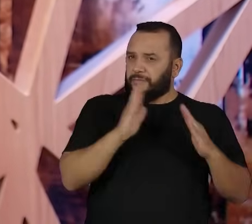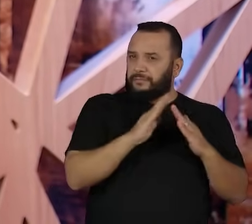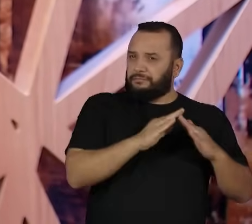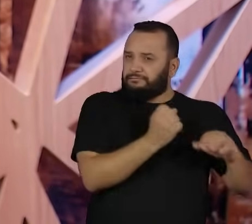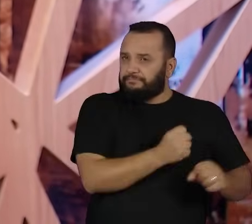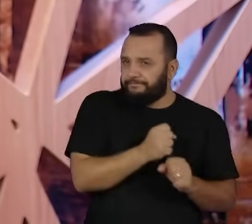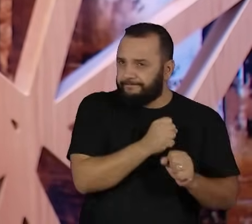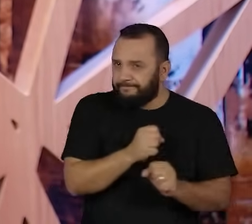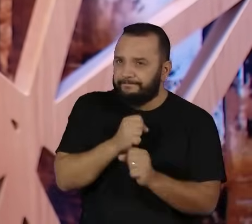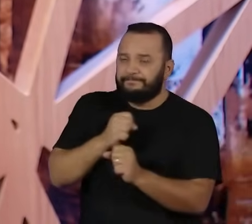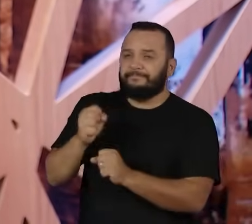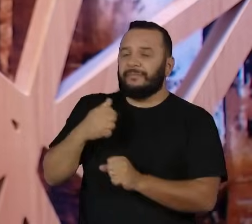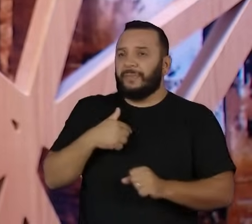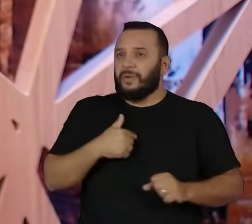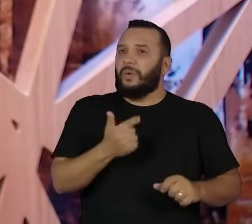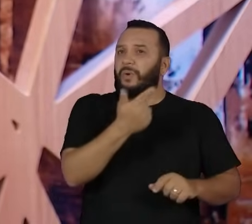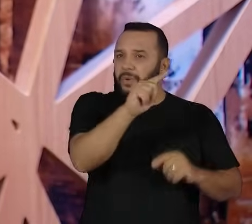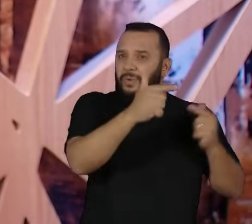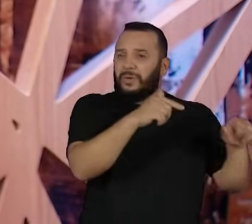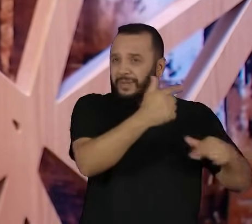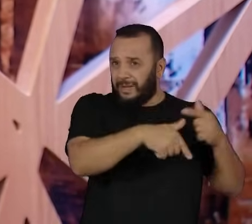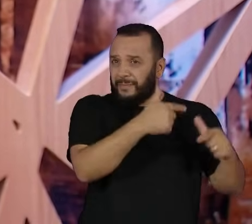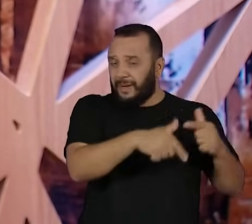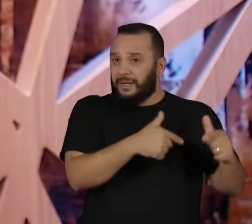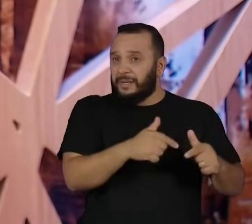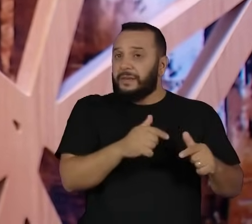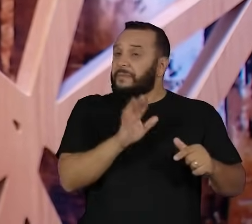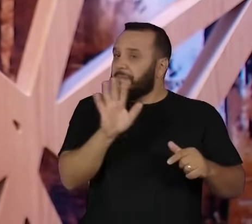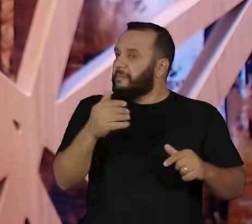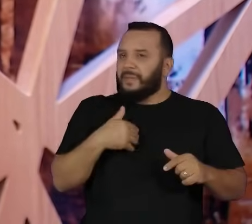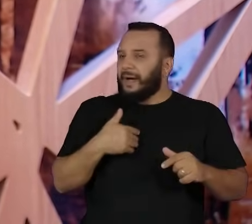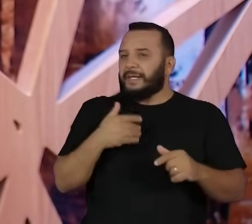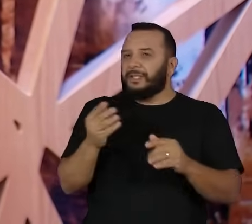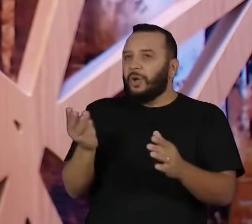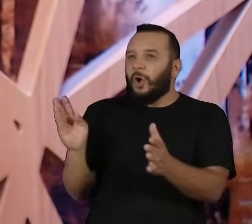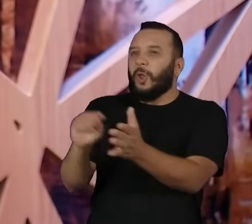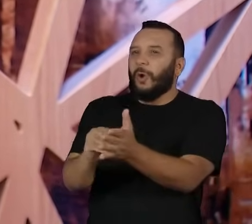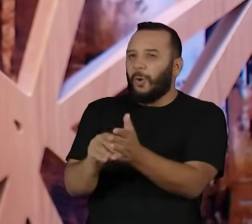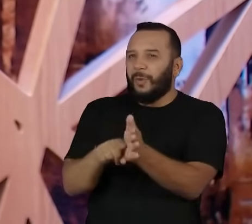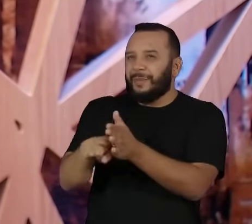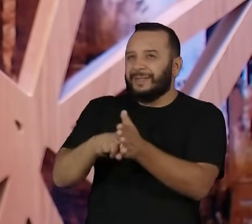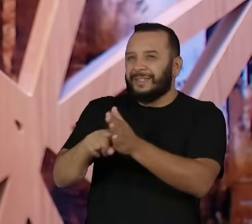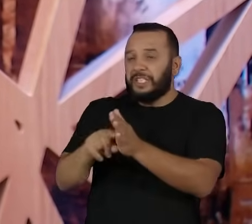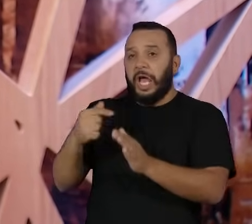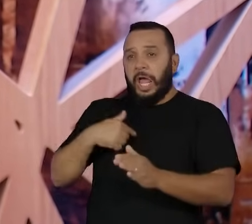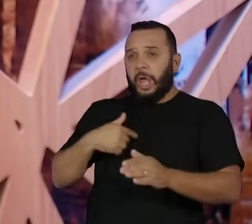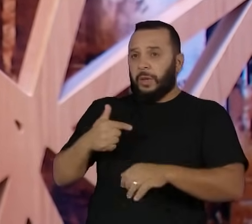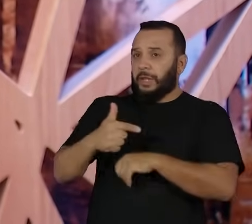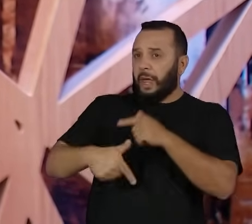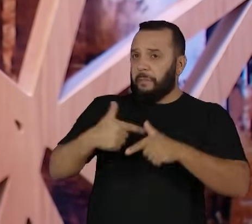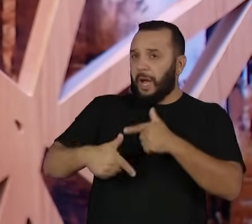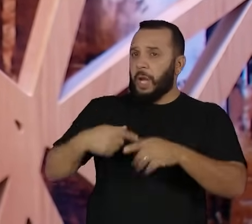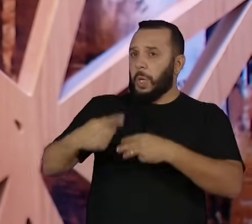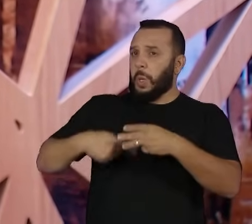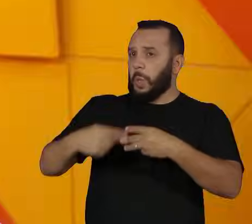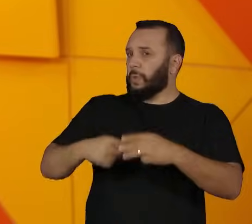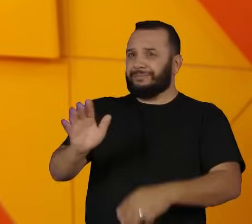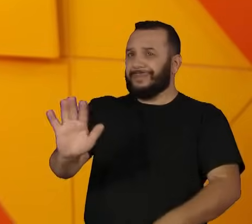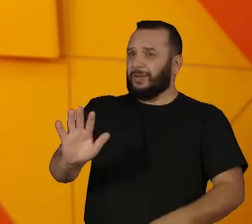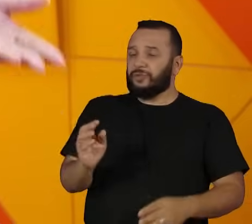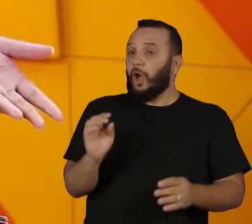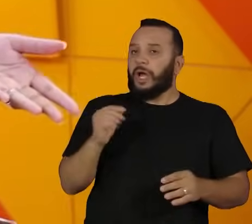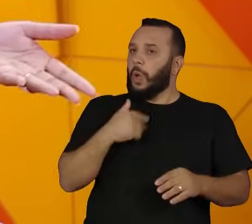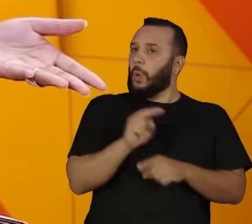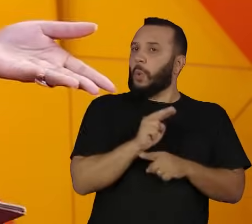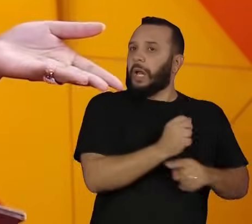com outras empregabilidades, e colocam a reciclagem, principalmente de latinhas de alumínio, como uma fonte extra de renda.